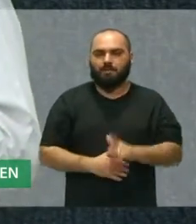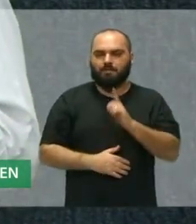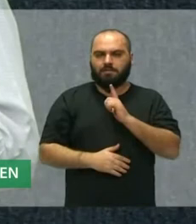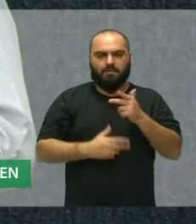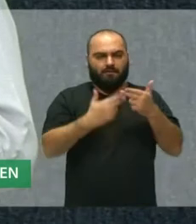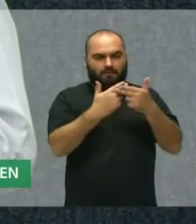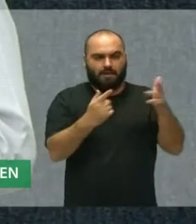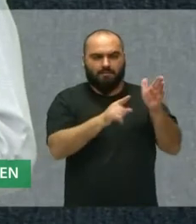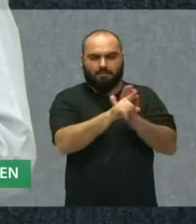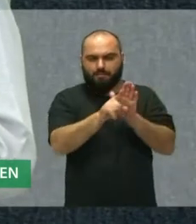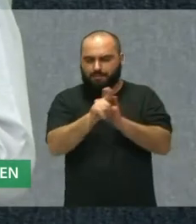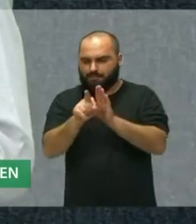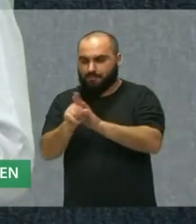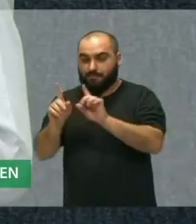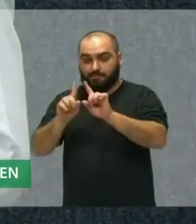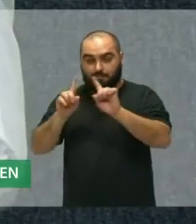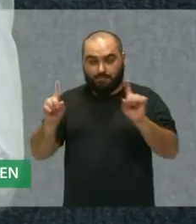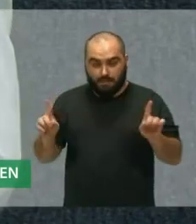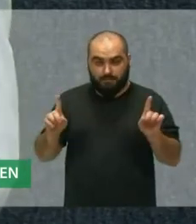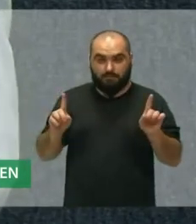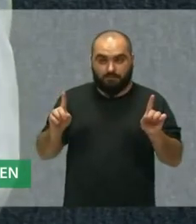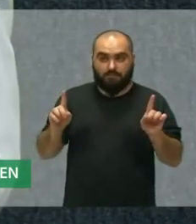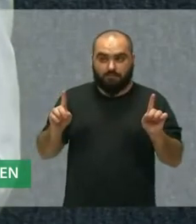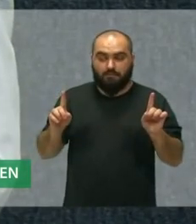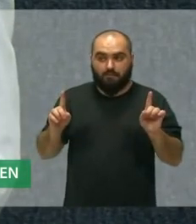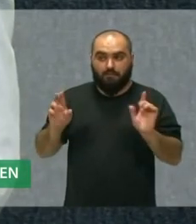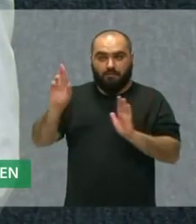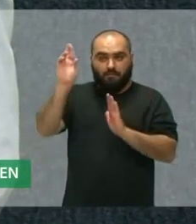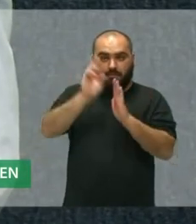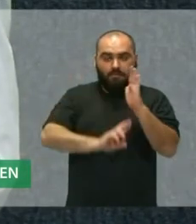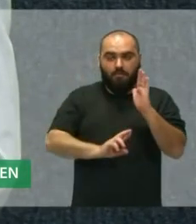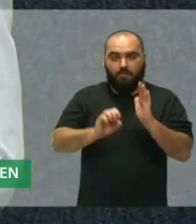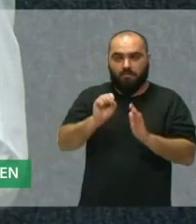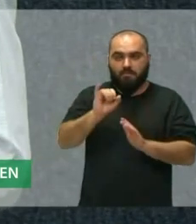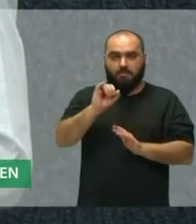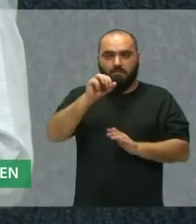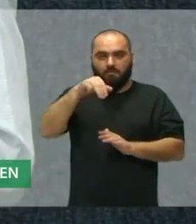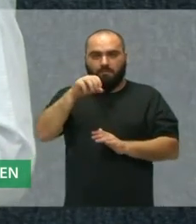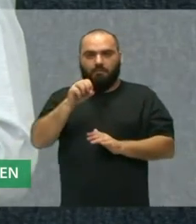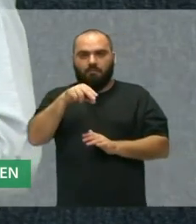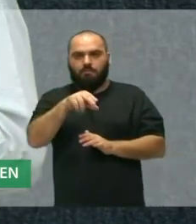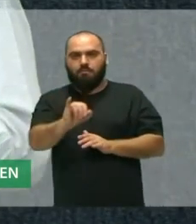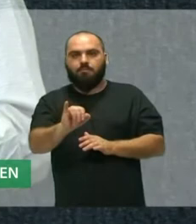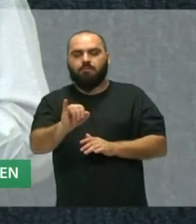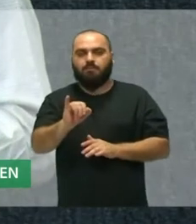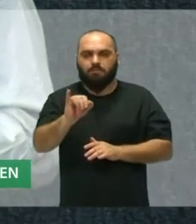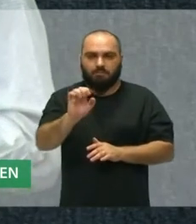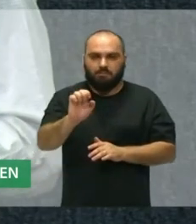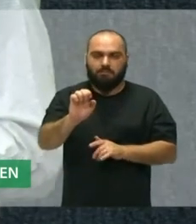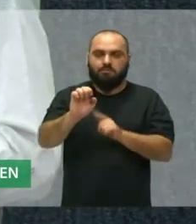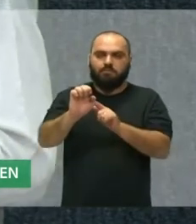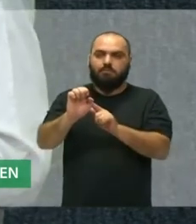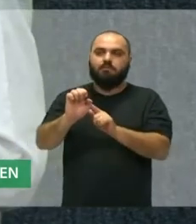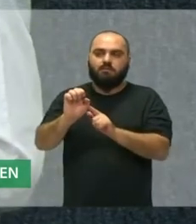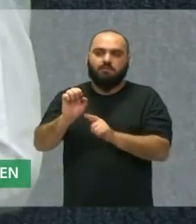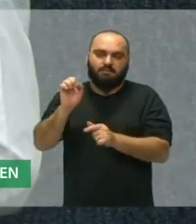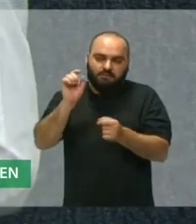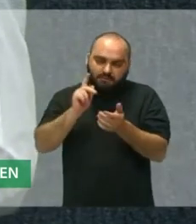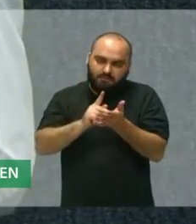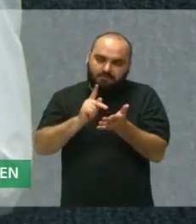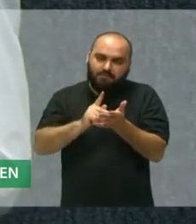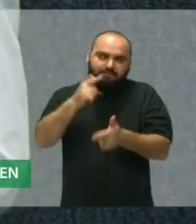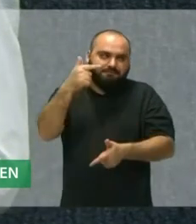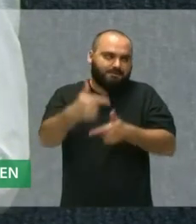mas com o parecer da irmã Simone, ficou muito claro que a demanda é muito grande para os